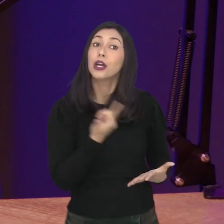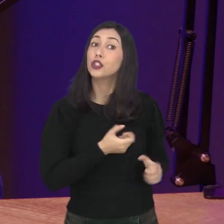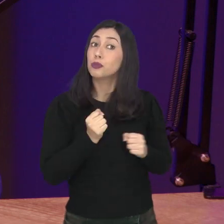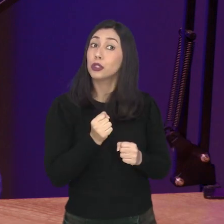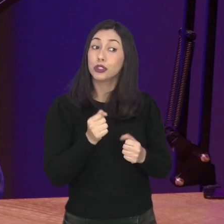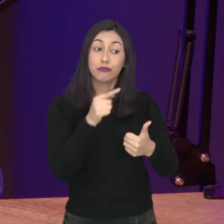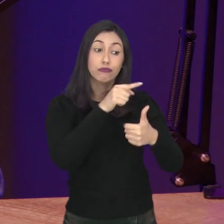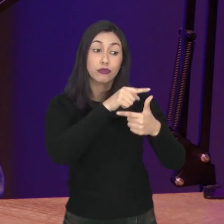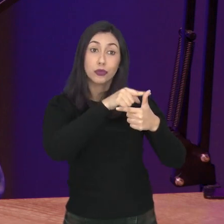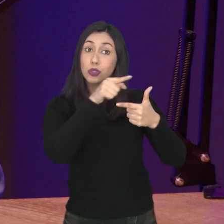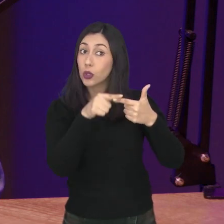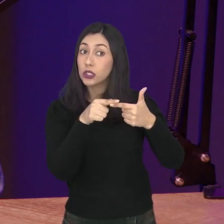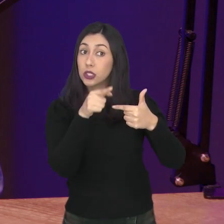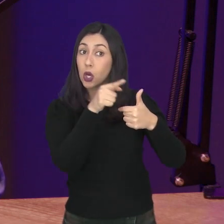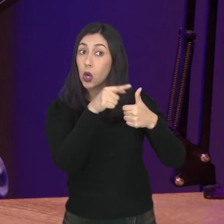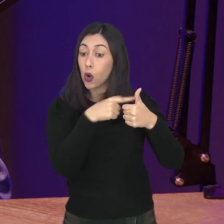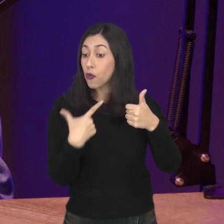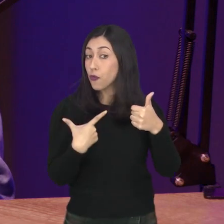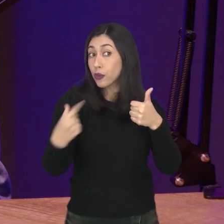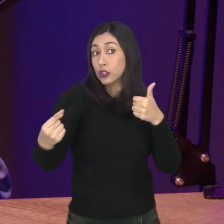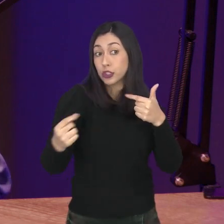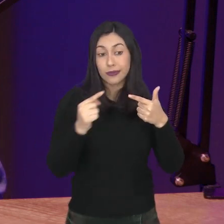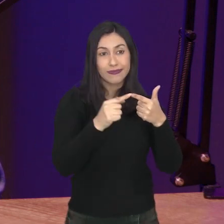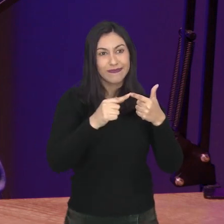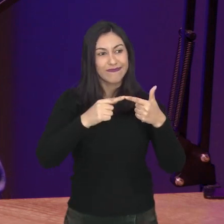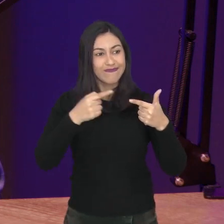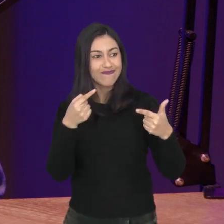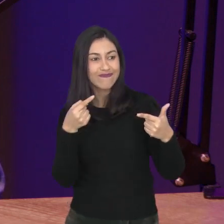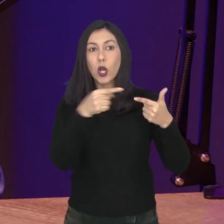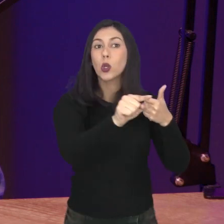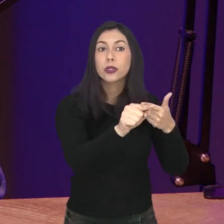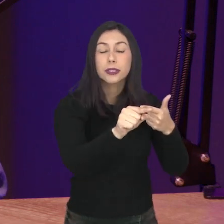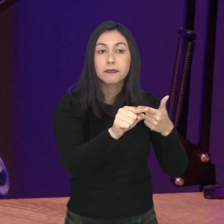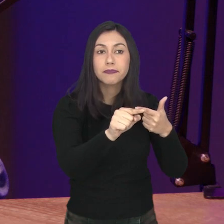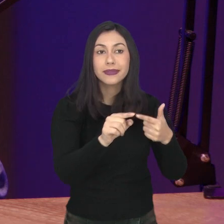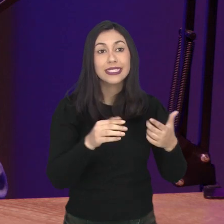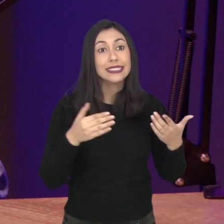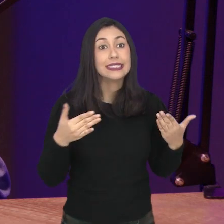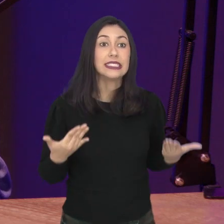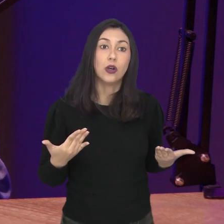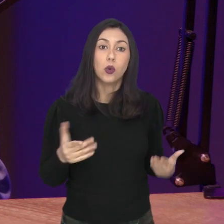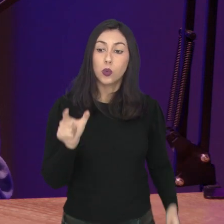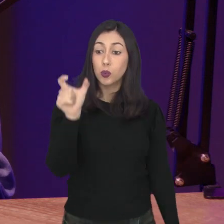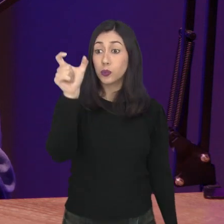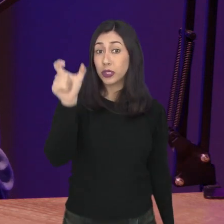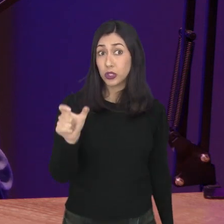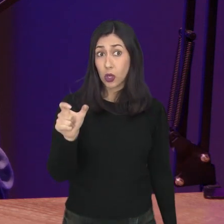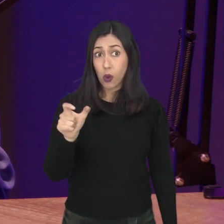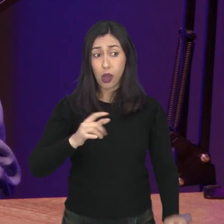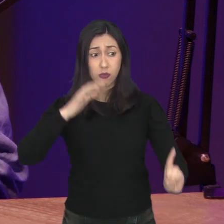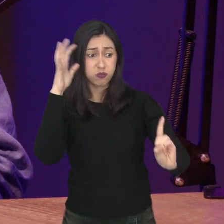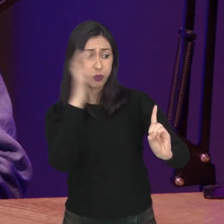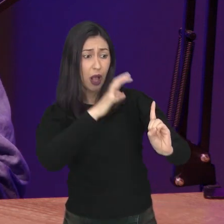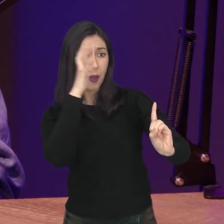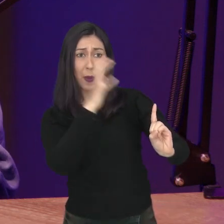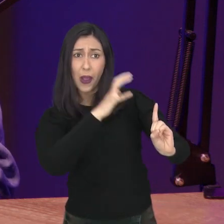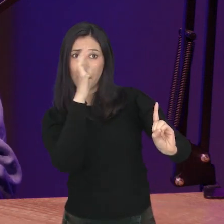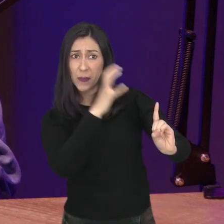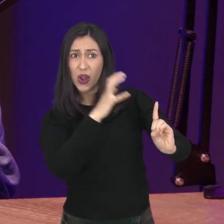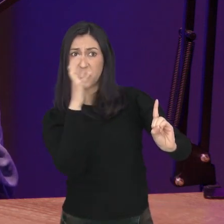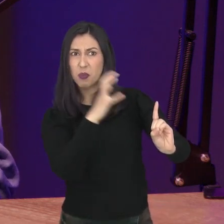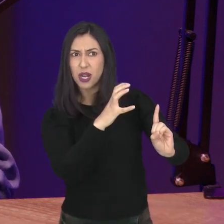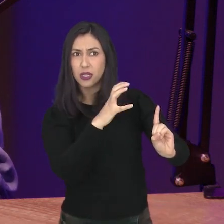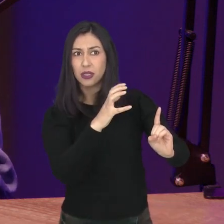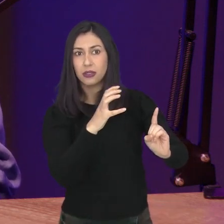pode ter dois tipos de reações, que é ou fugir ou atacar. E o agressor, quando ele está numa situação, então, que ele está